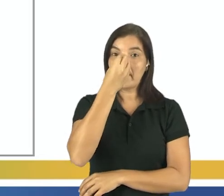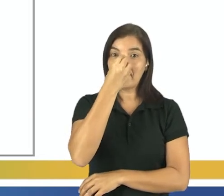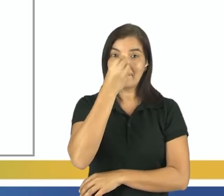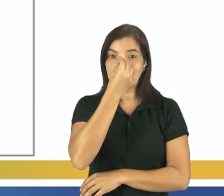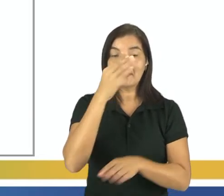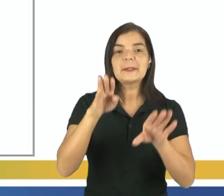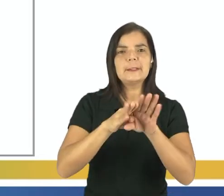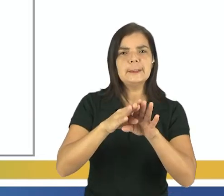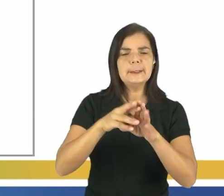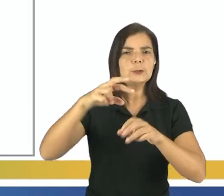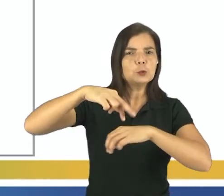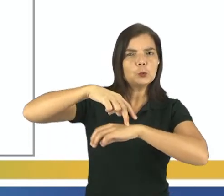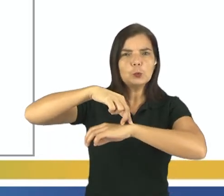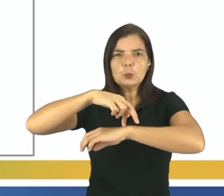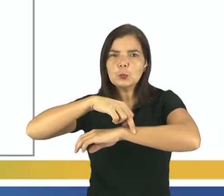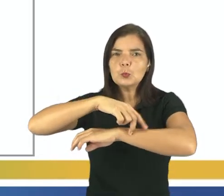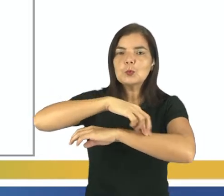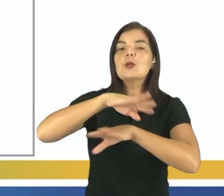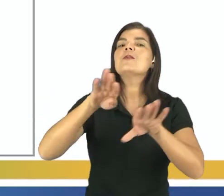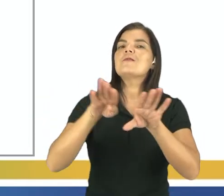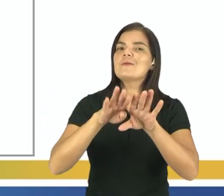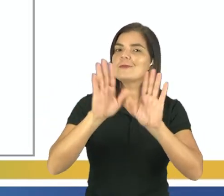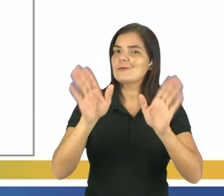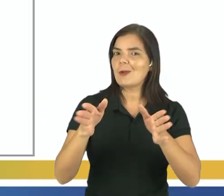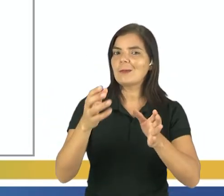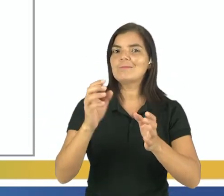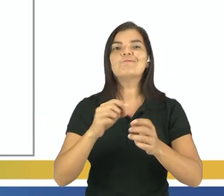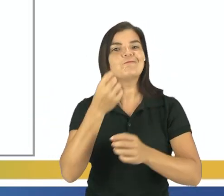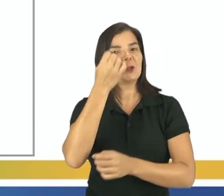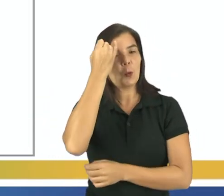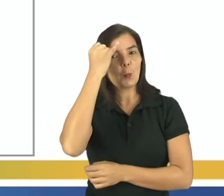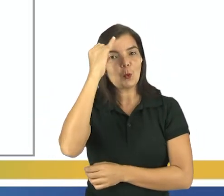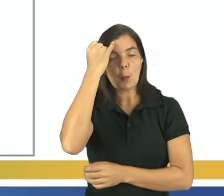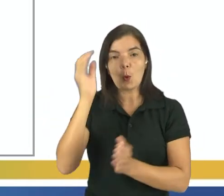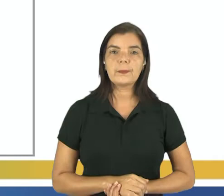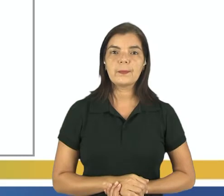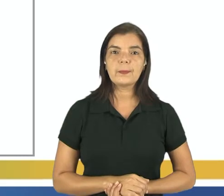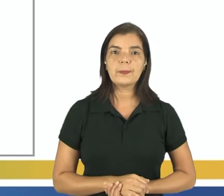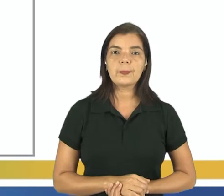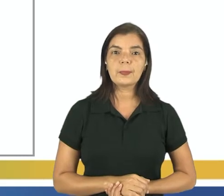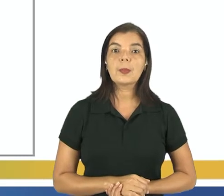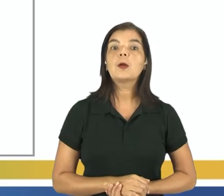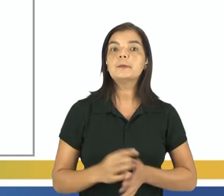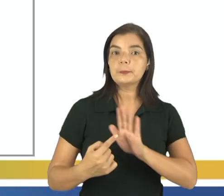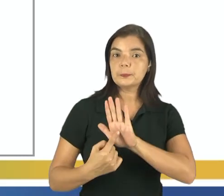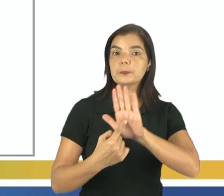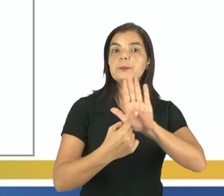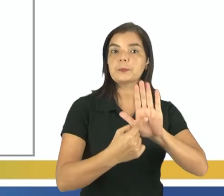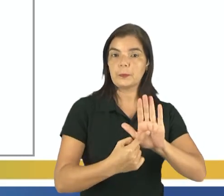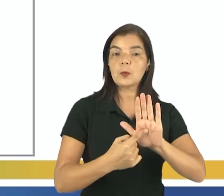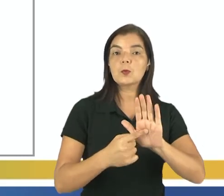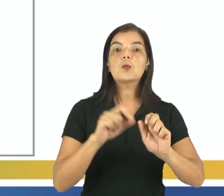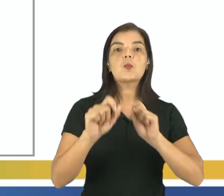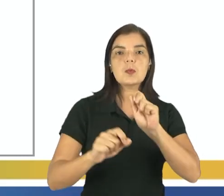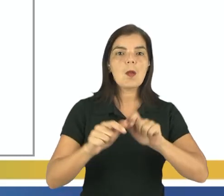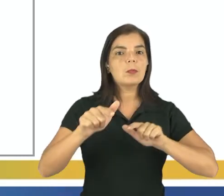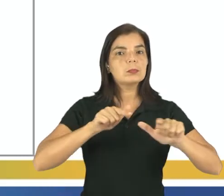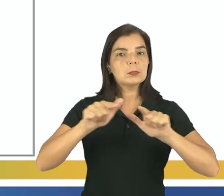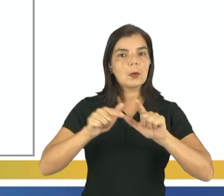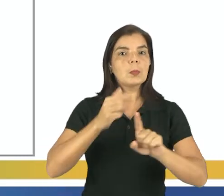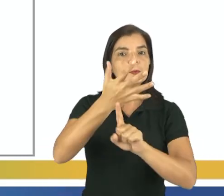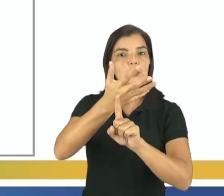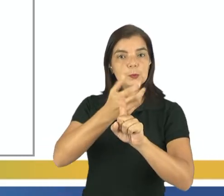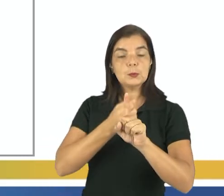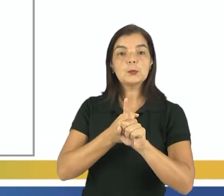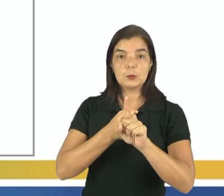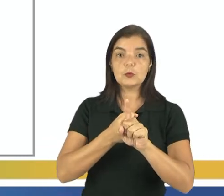malabarismo. Já o cenário, com projeções criadas pelo coletivo, mostra os trabalhos do autor ao fundo.